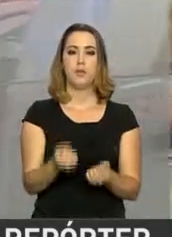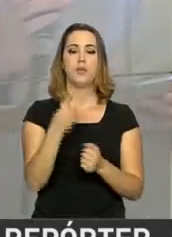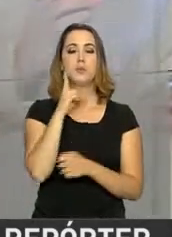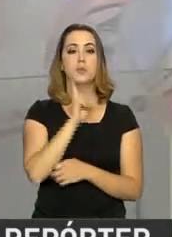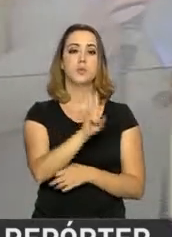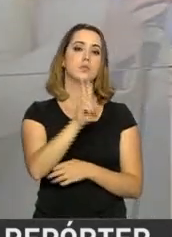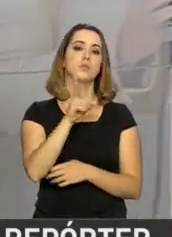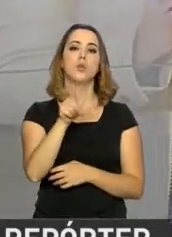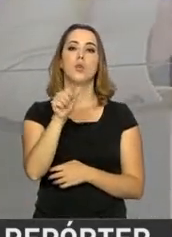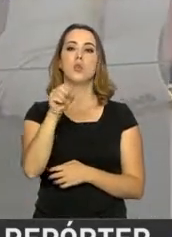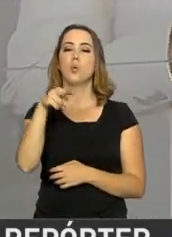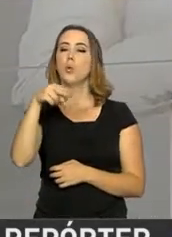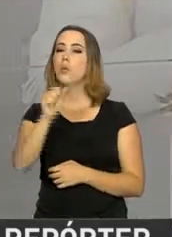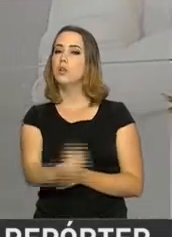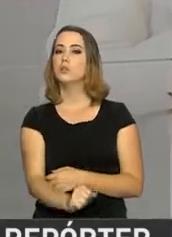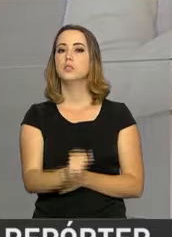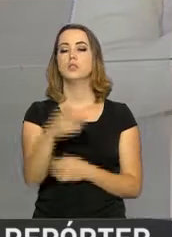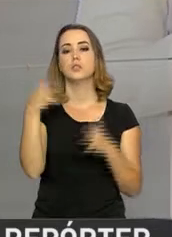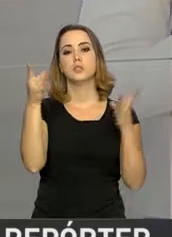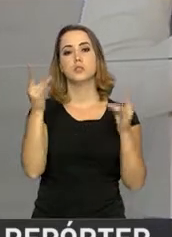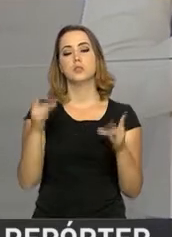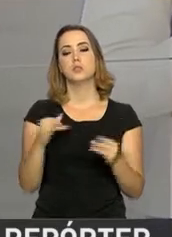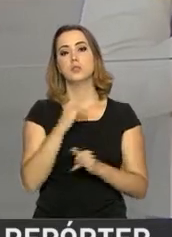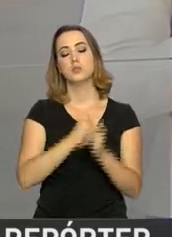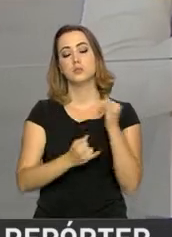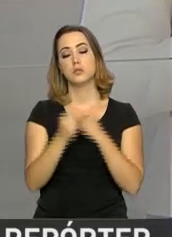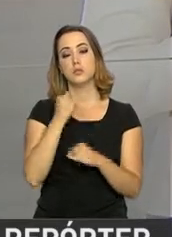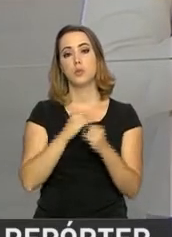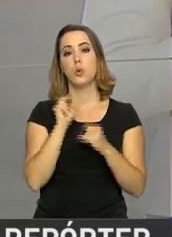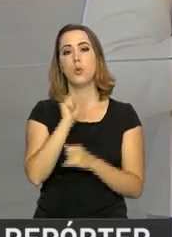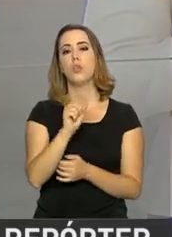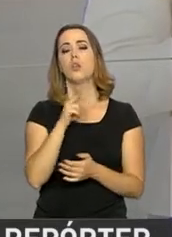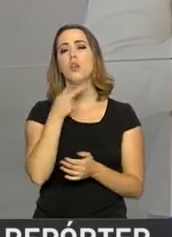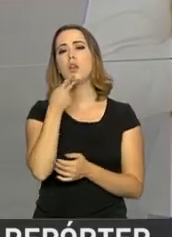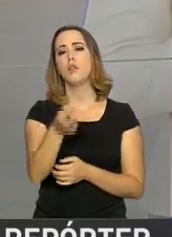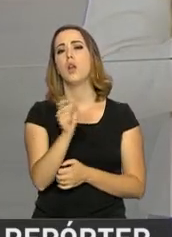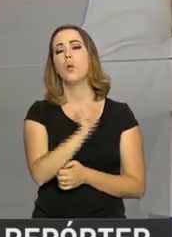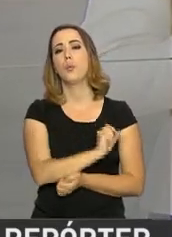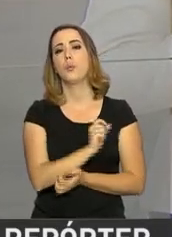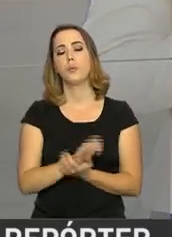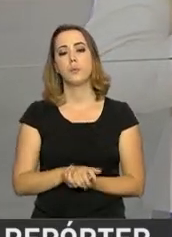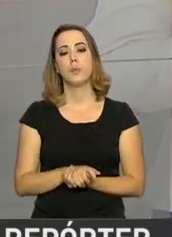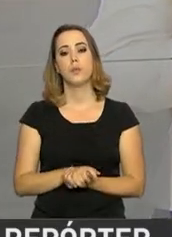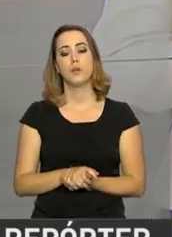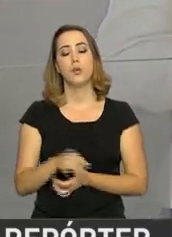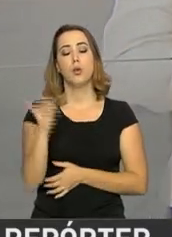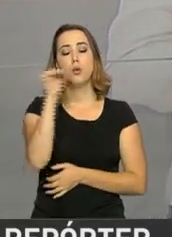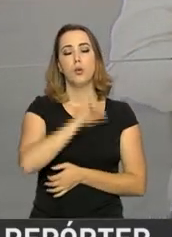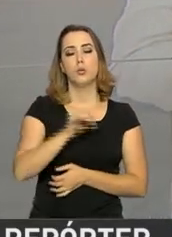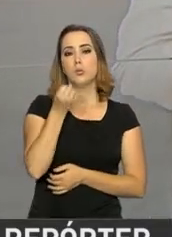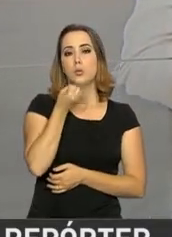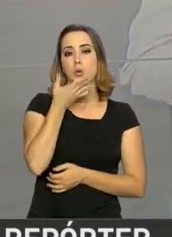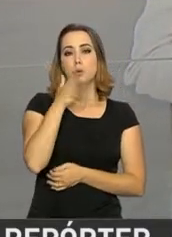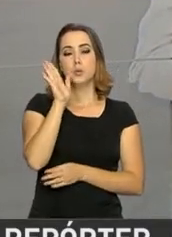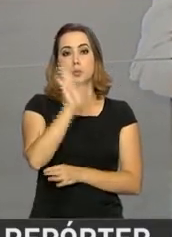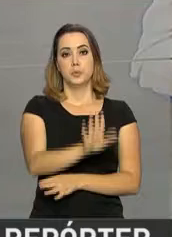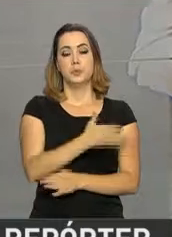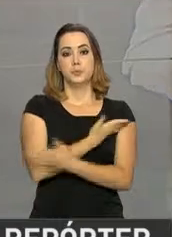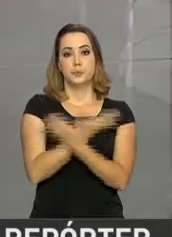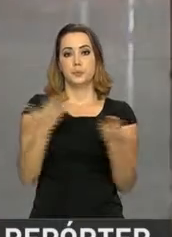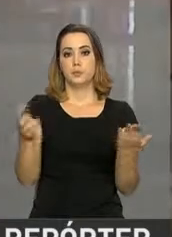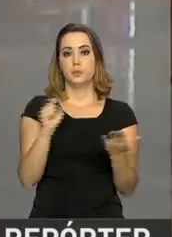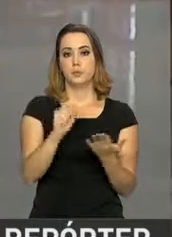repórter lo na cara que traz pra gente as informações sobre o que ele falou boa tarde lana olá josé luis boa tarde boa tarde a